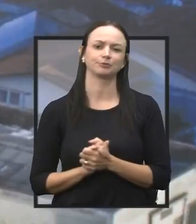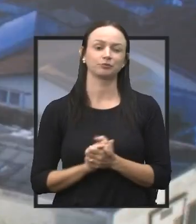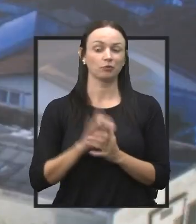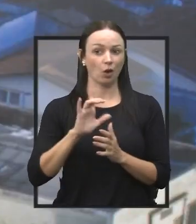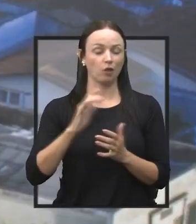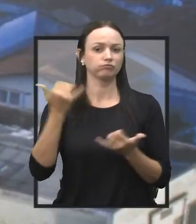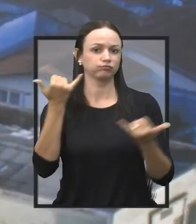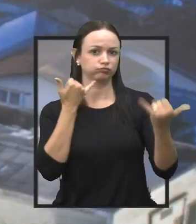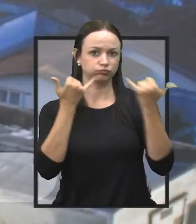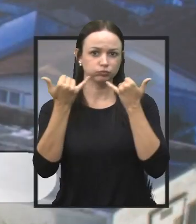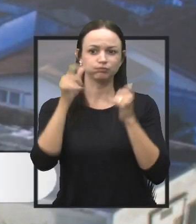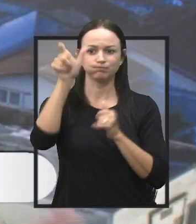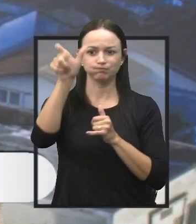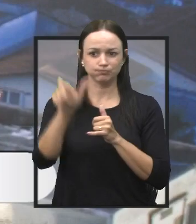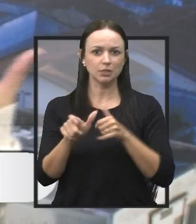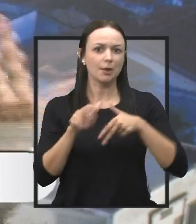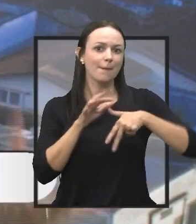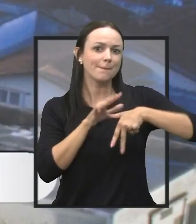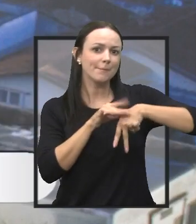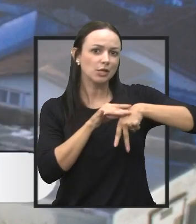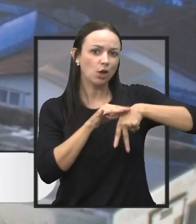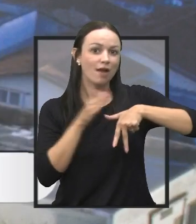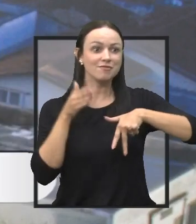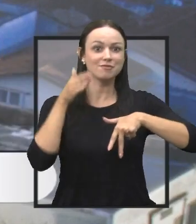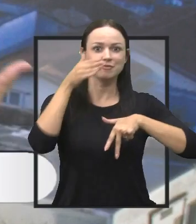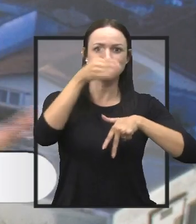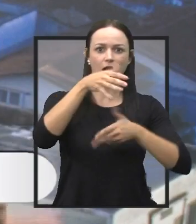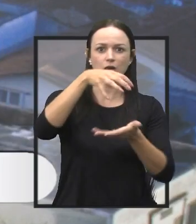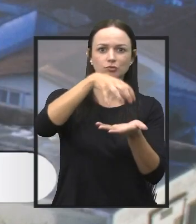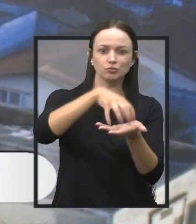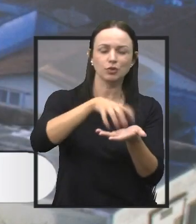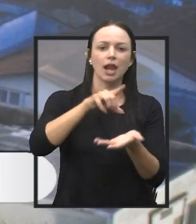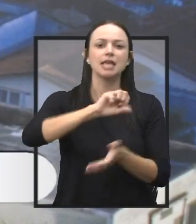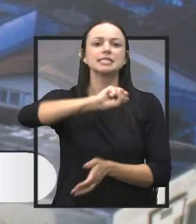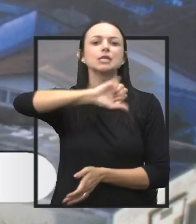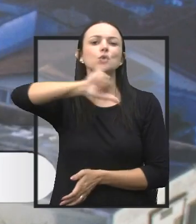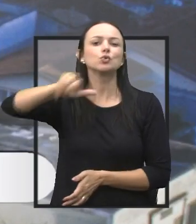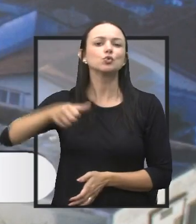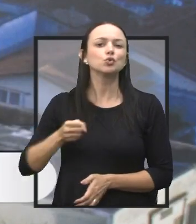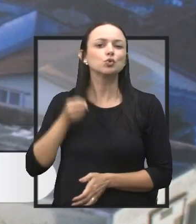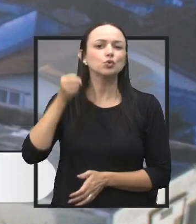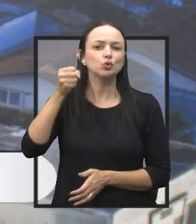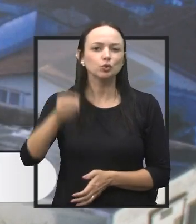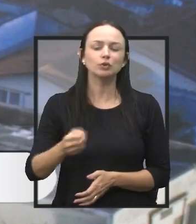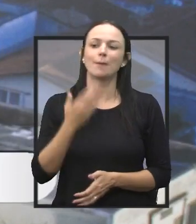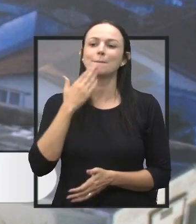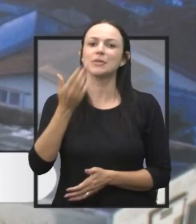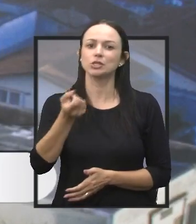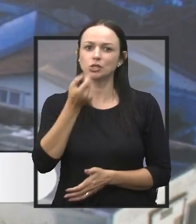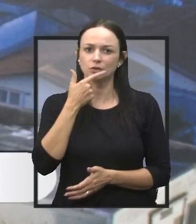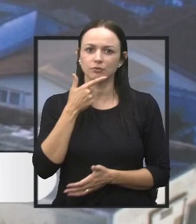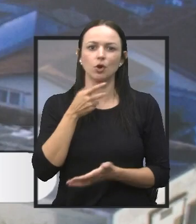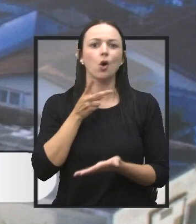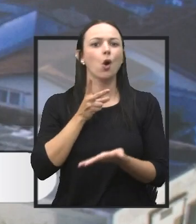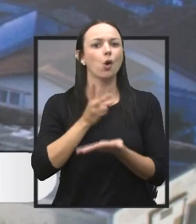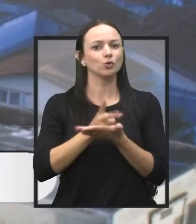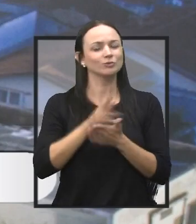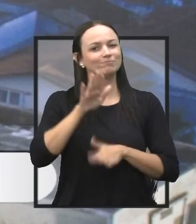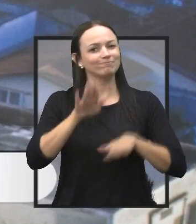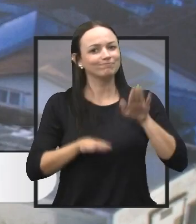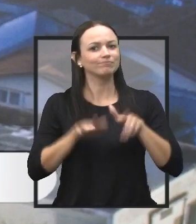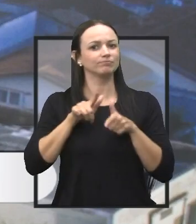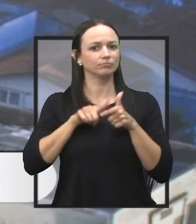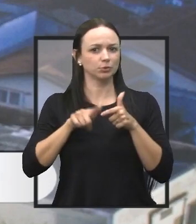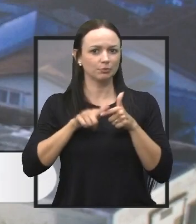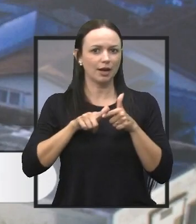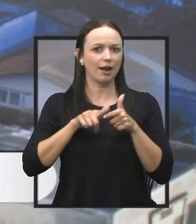de informação dos pacientes que vão até as unidades, que vão até o São Judas para fazer a retirada de medicamento, ainda continua instável,